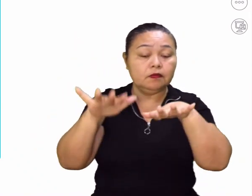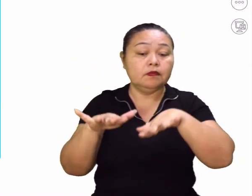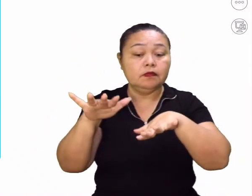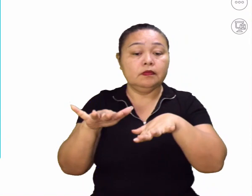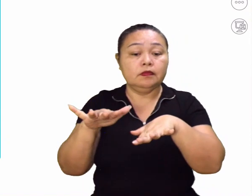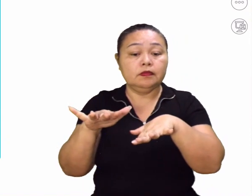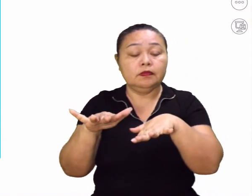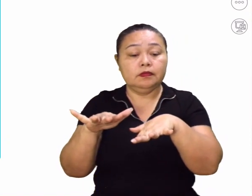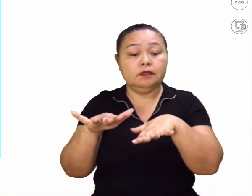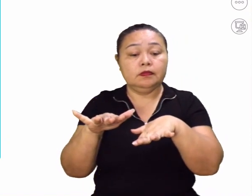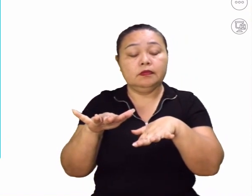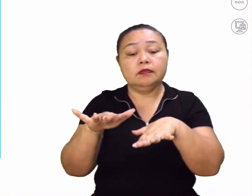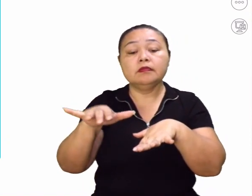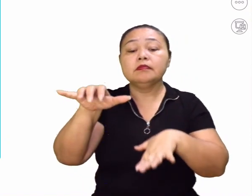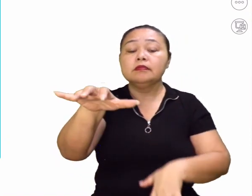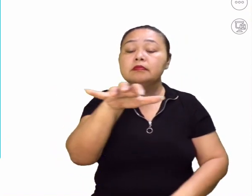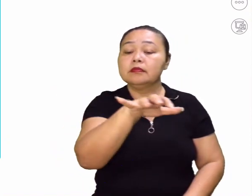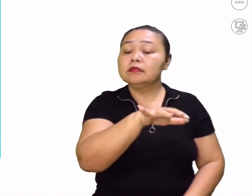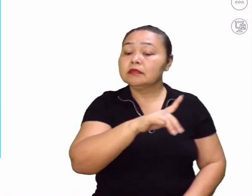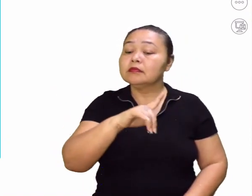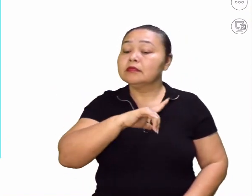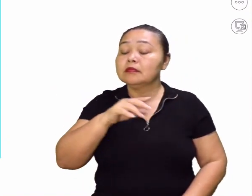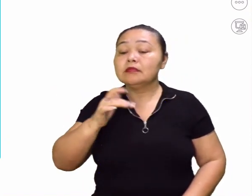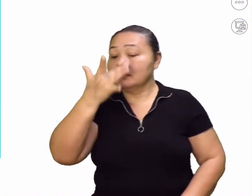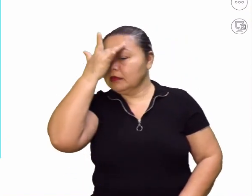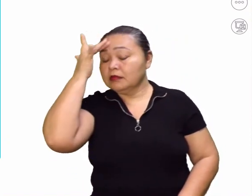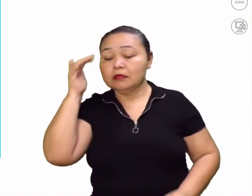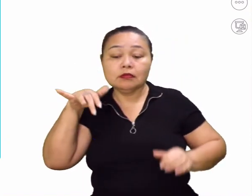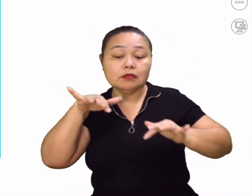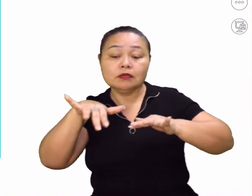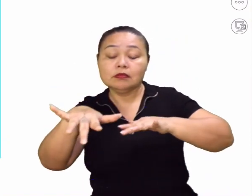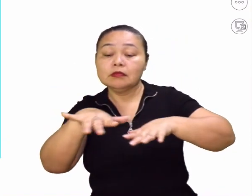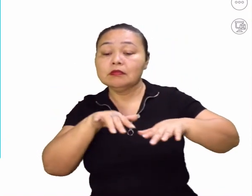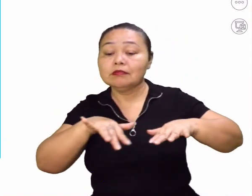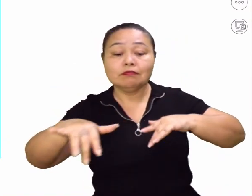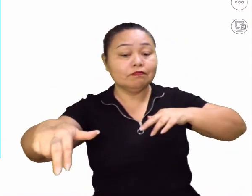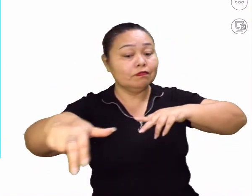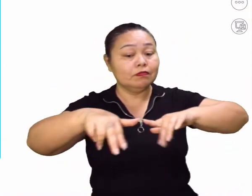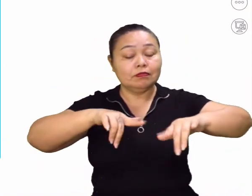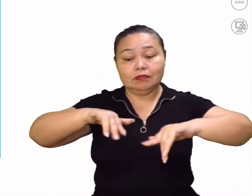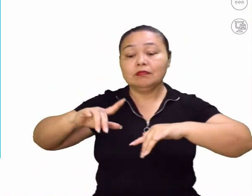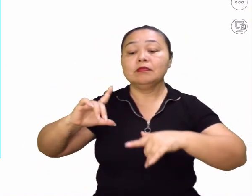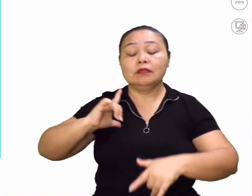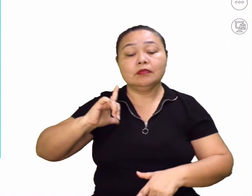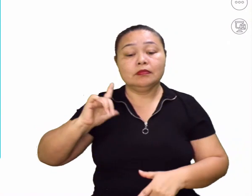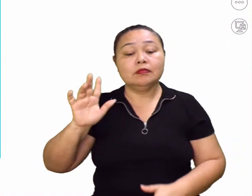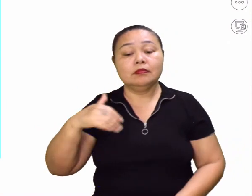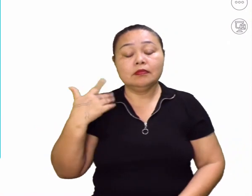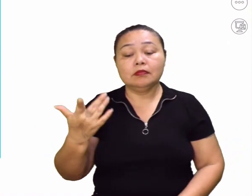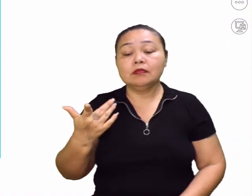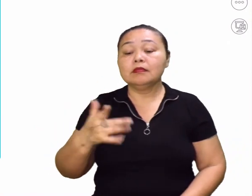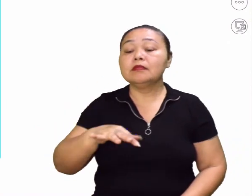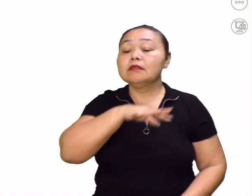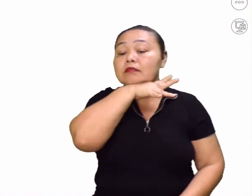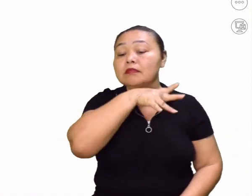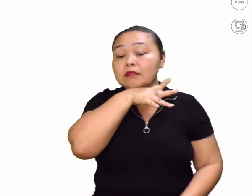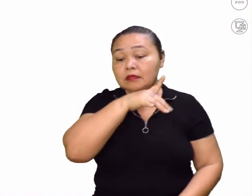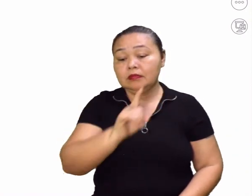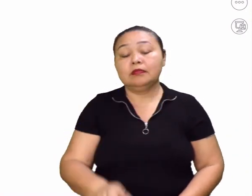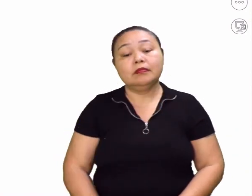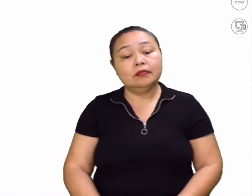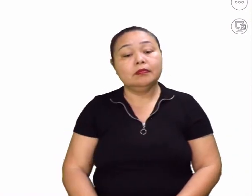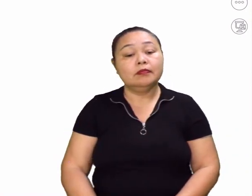aí das áreas de ocupação, né, dessa região, deslocamentos que muitas das vezes era via animal.